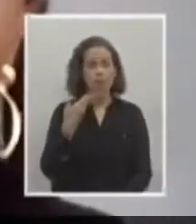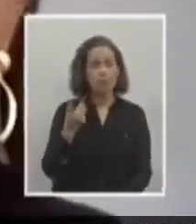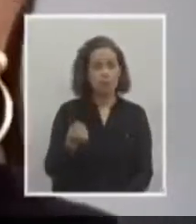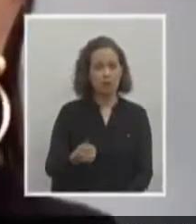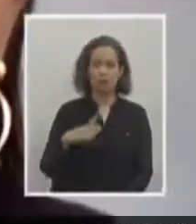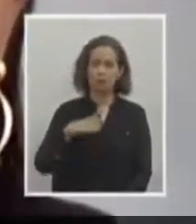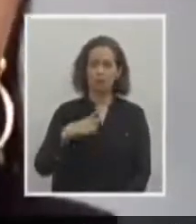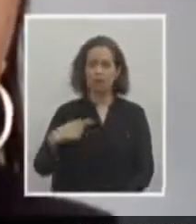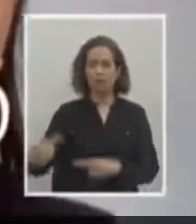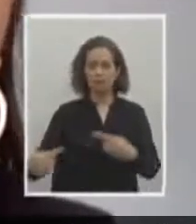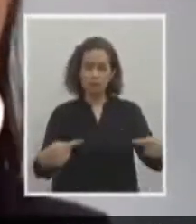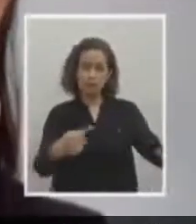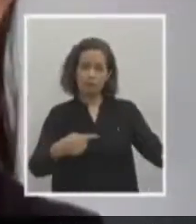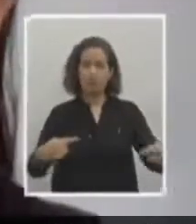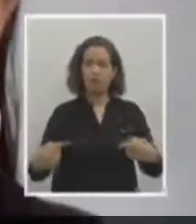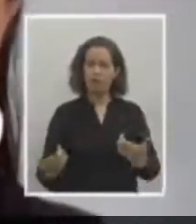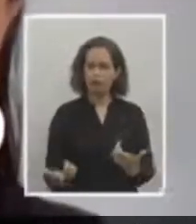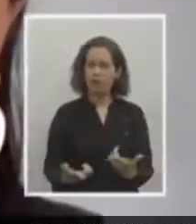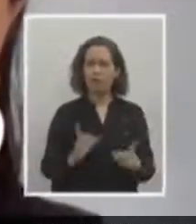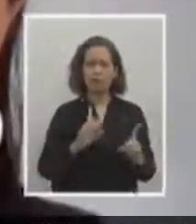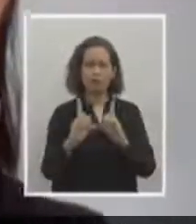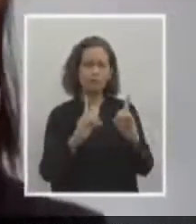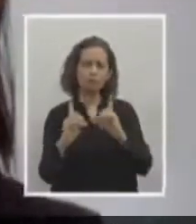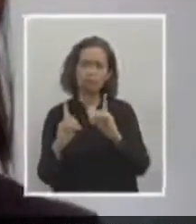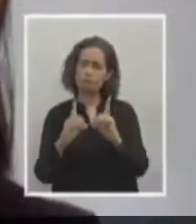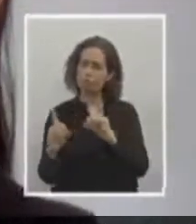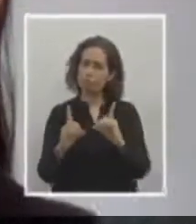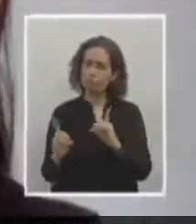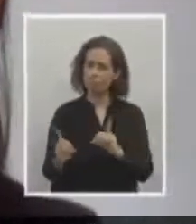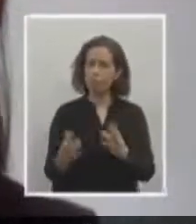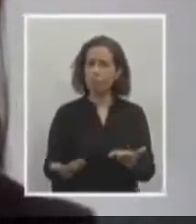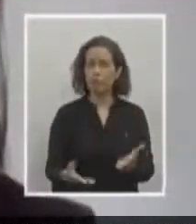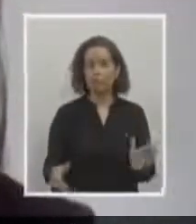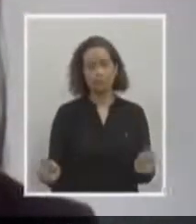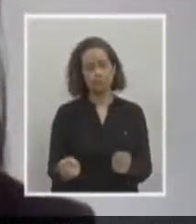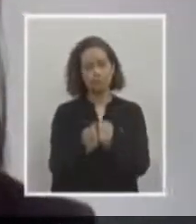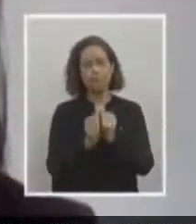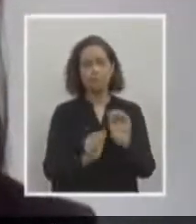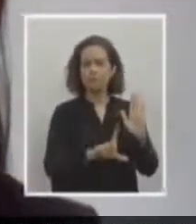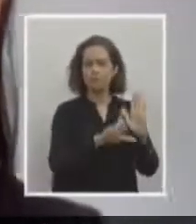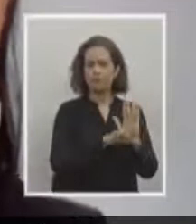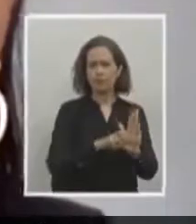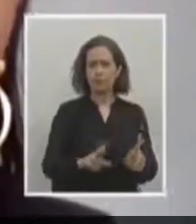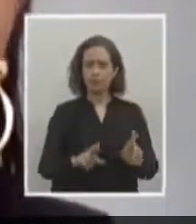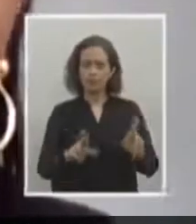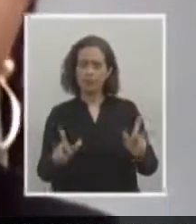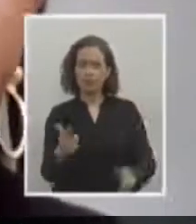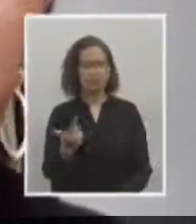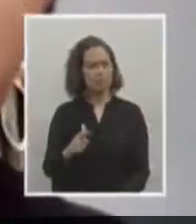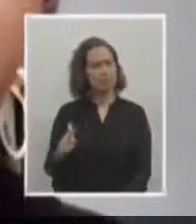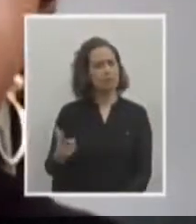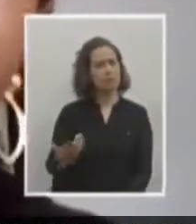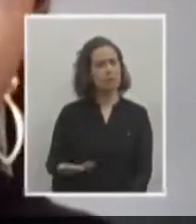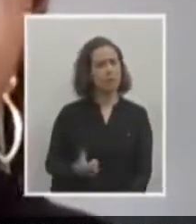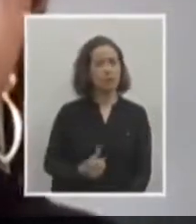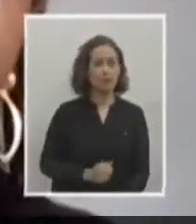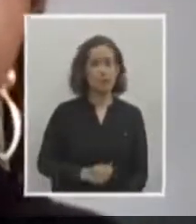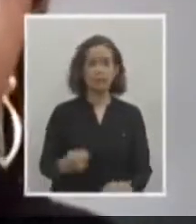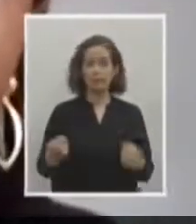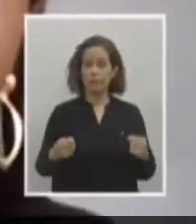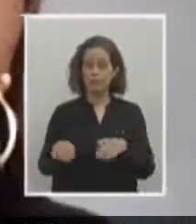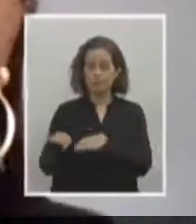as decisões busquem sempre a sintonia da lei, para que assim não exista indiferença, ou seja, impasse entre a categoria,